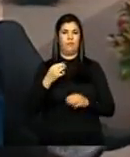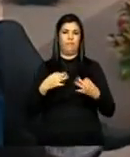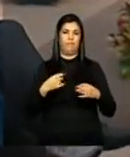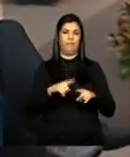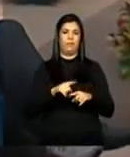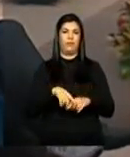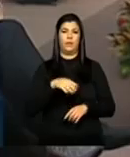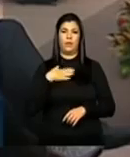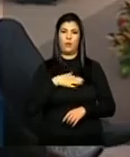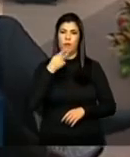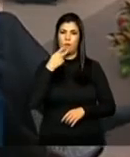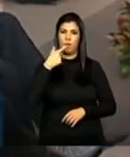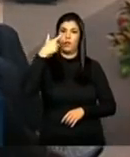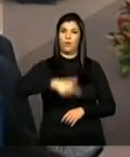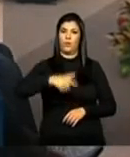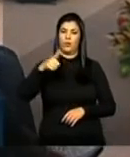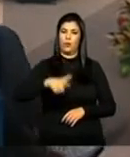Agora vou falar duas vezes.